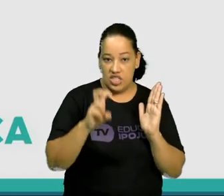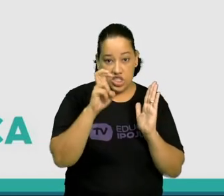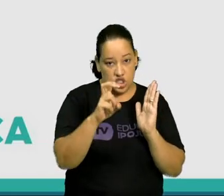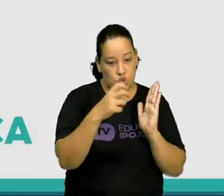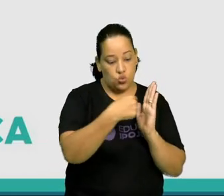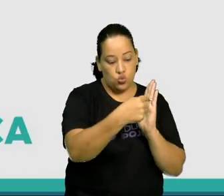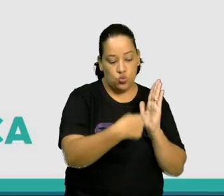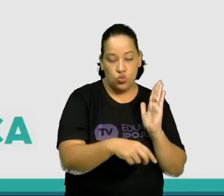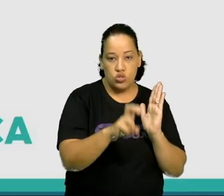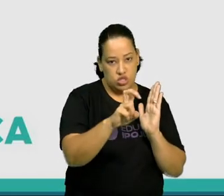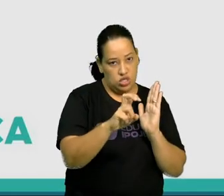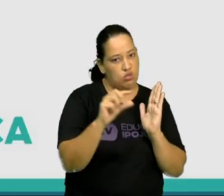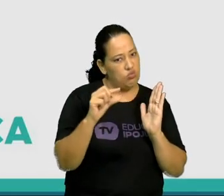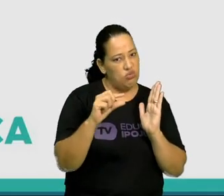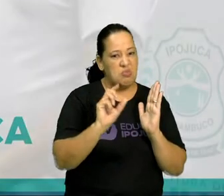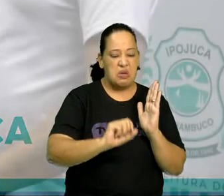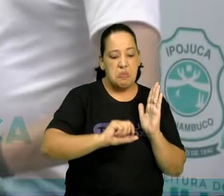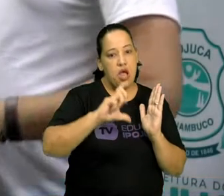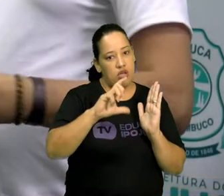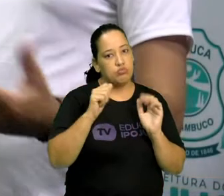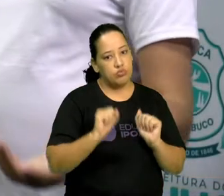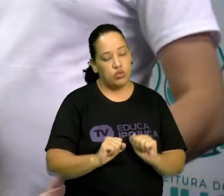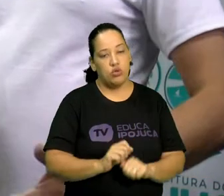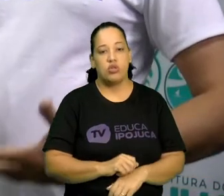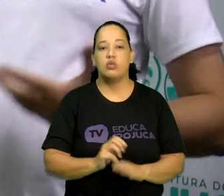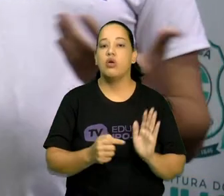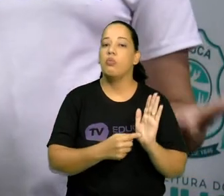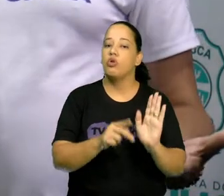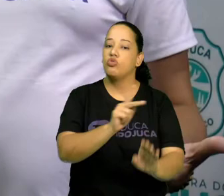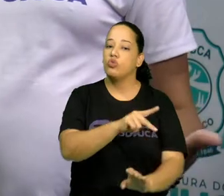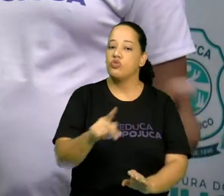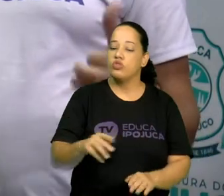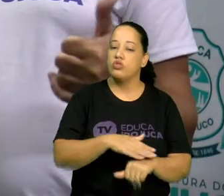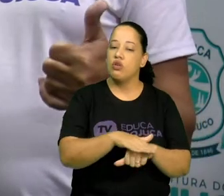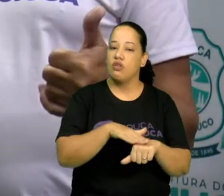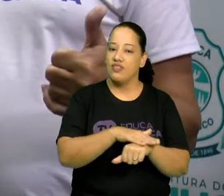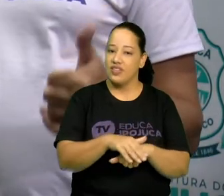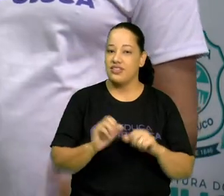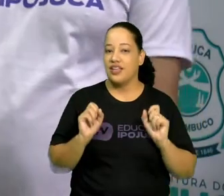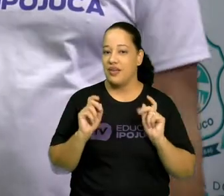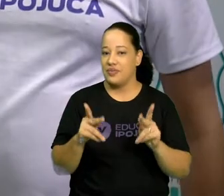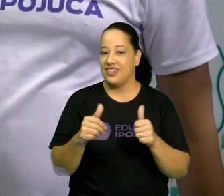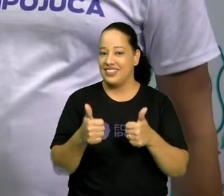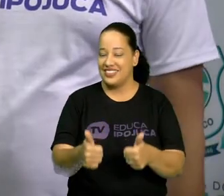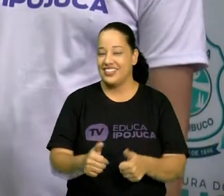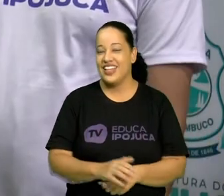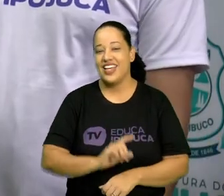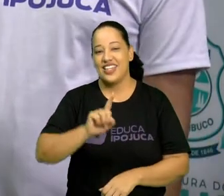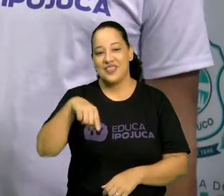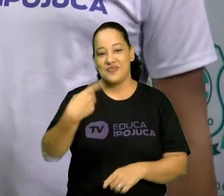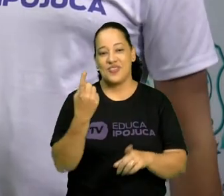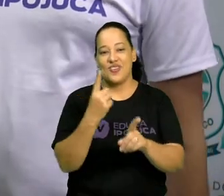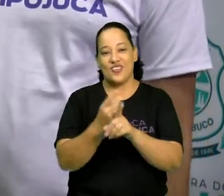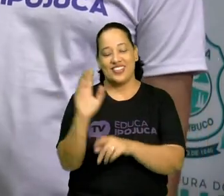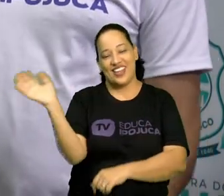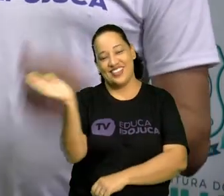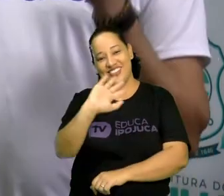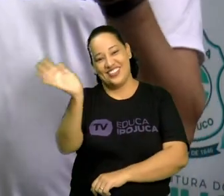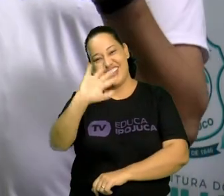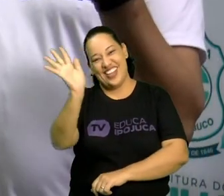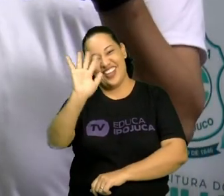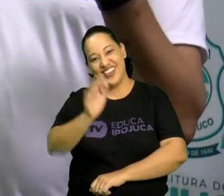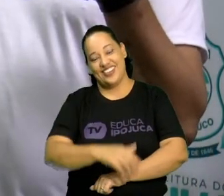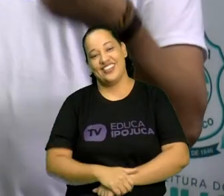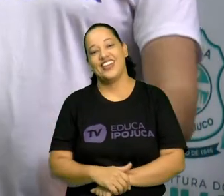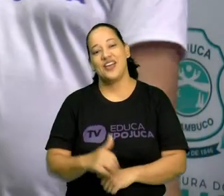e mostra para sua professora ou professor de arte converse a respeito beleza e a gente se vê na próxima aula Tchau